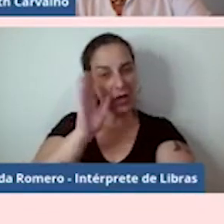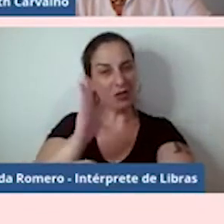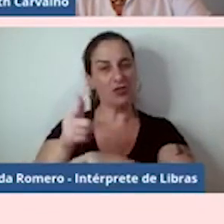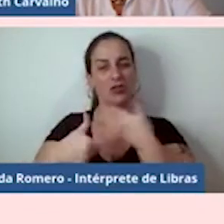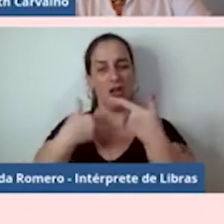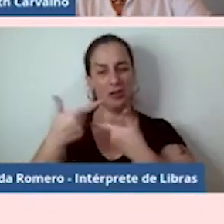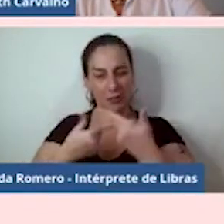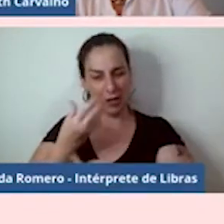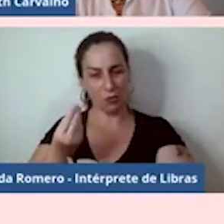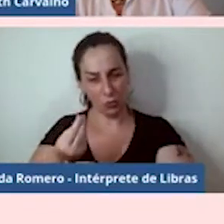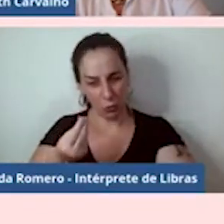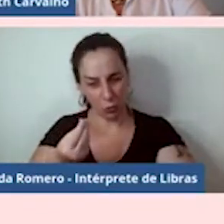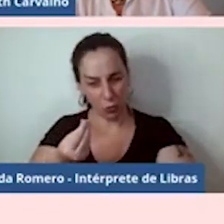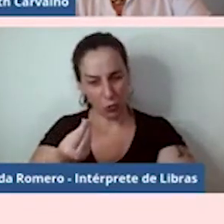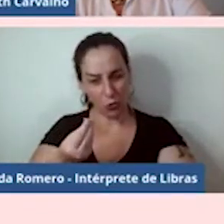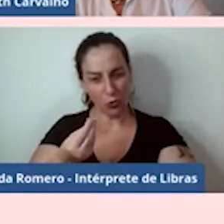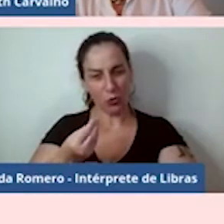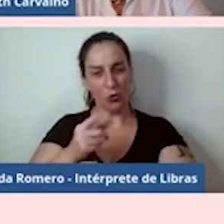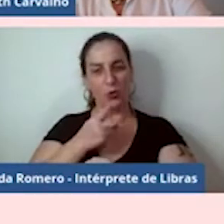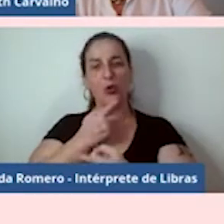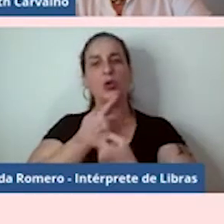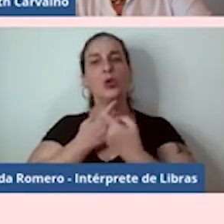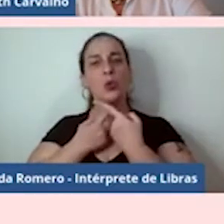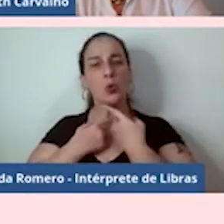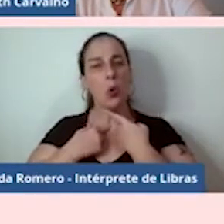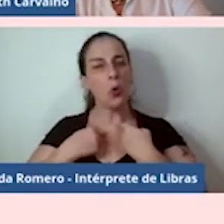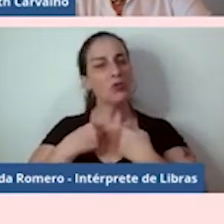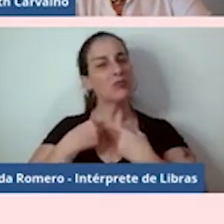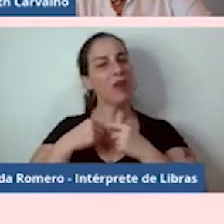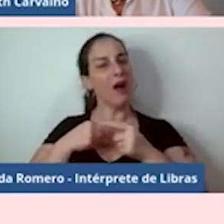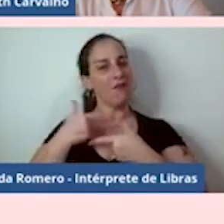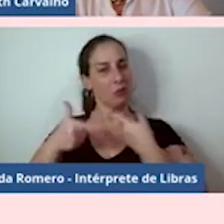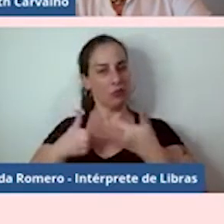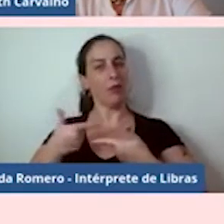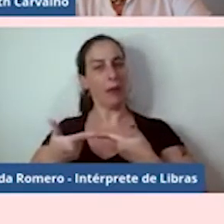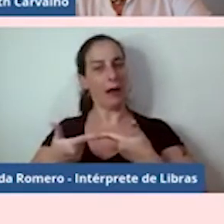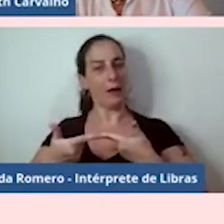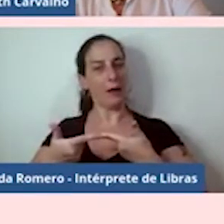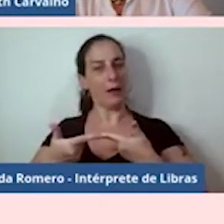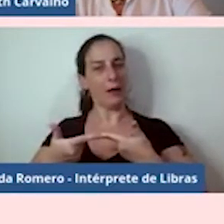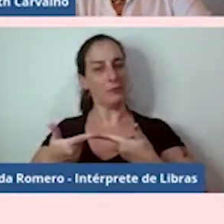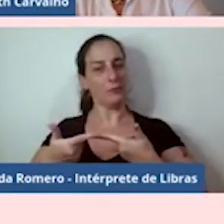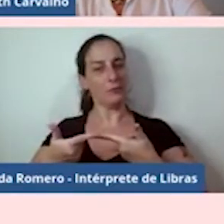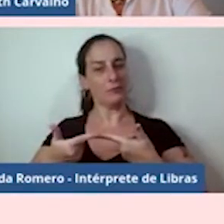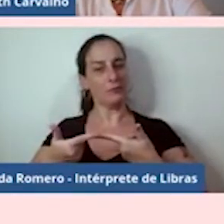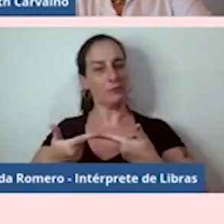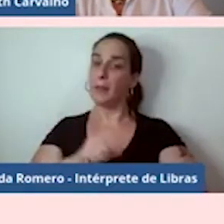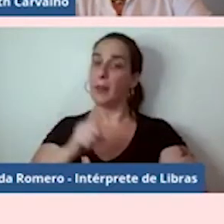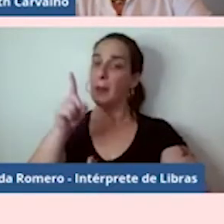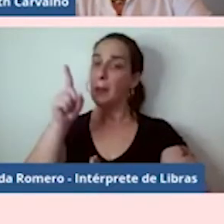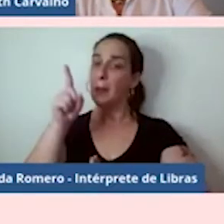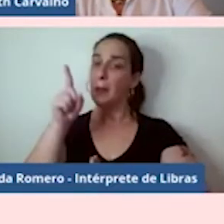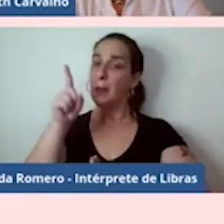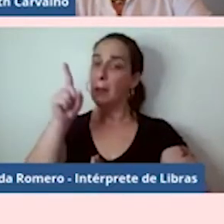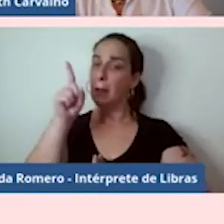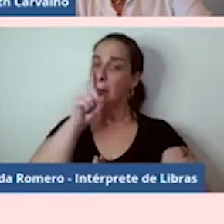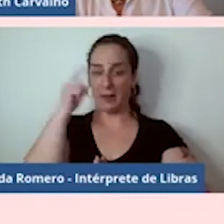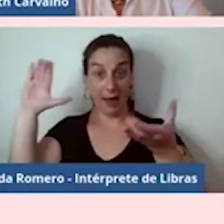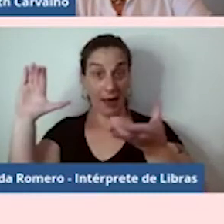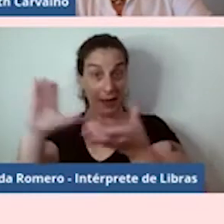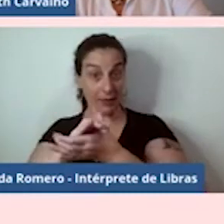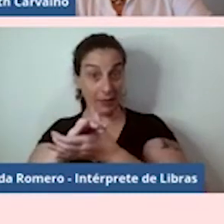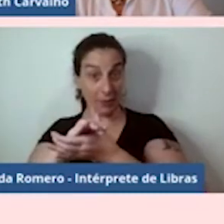mais, e ela gostava daquele negócio do trabalho dela, né? E ela achava que o casamento tinha que ser uma